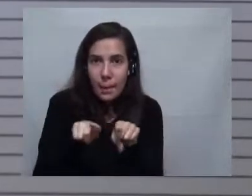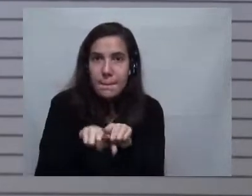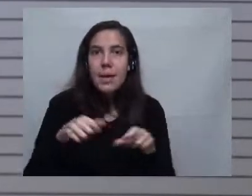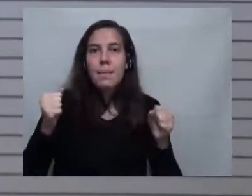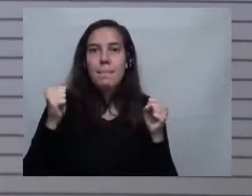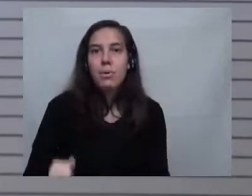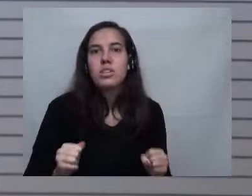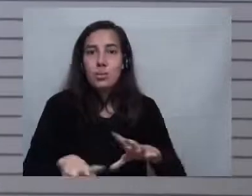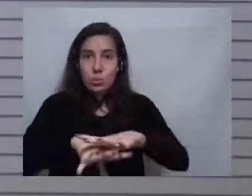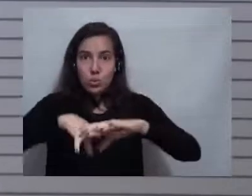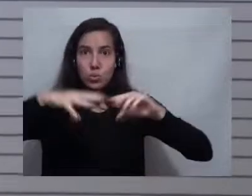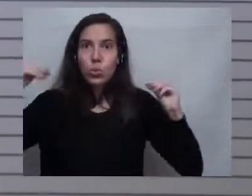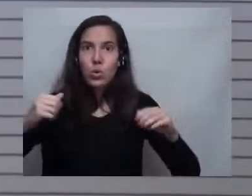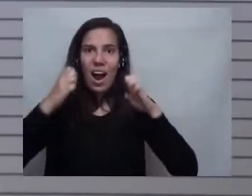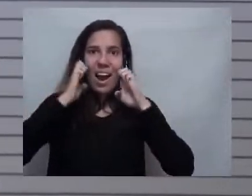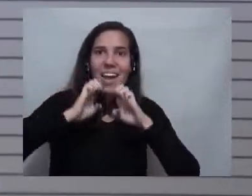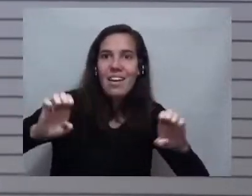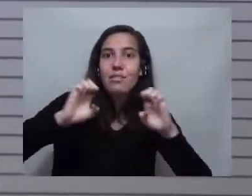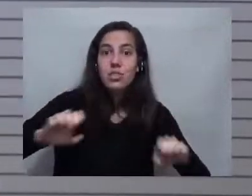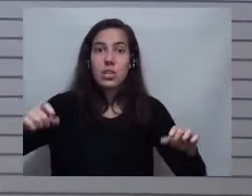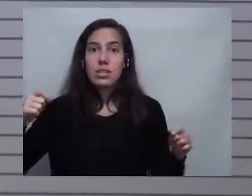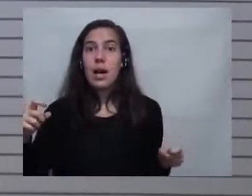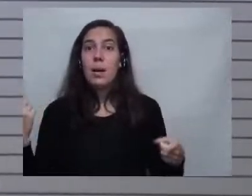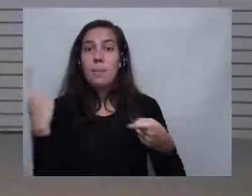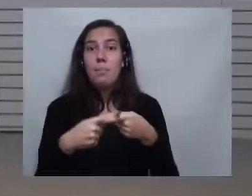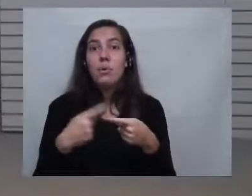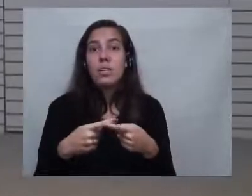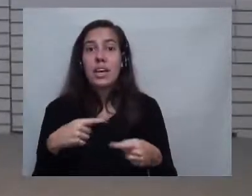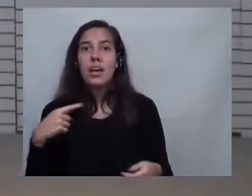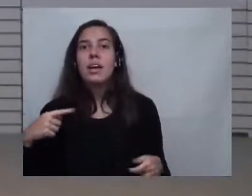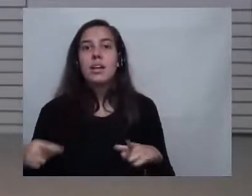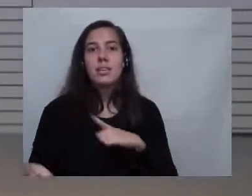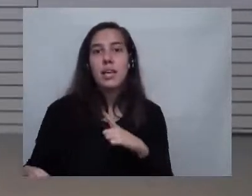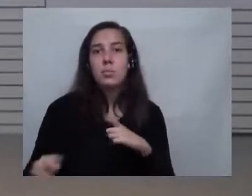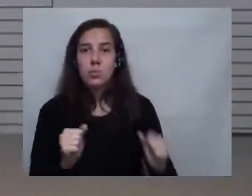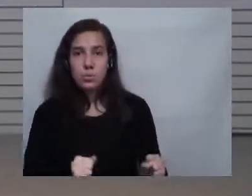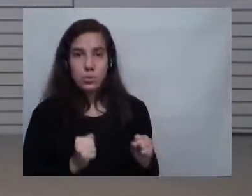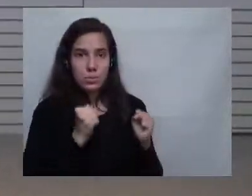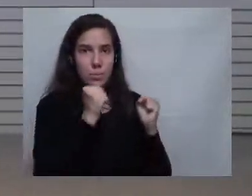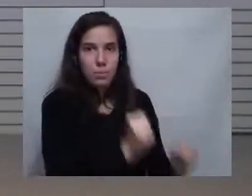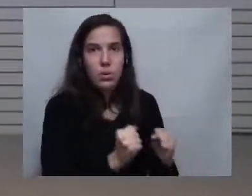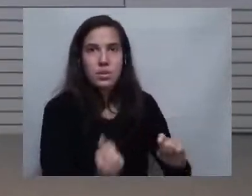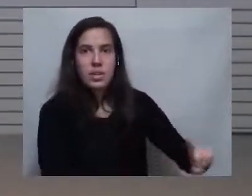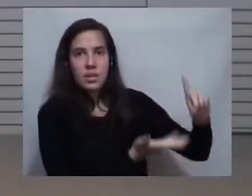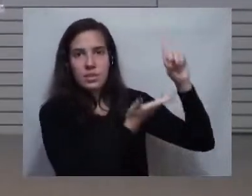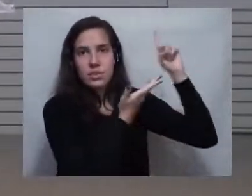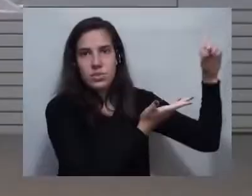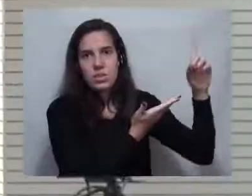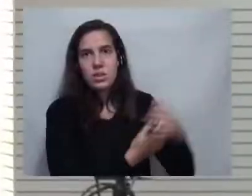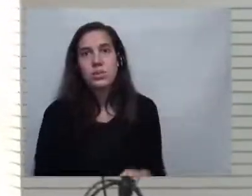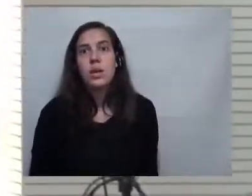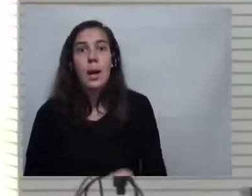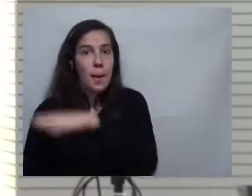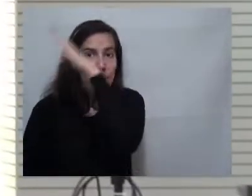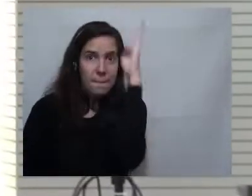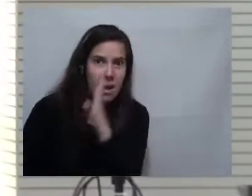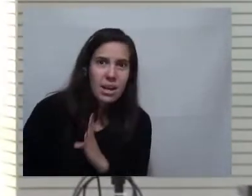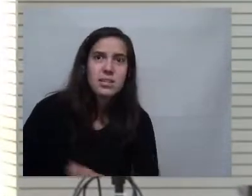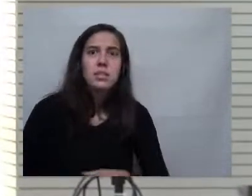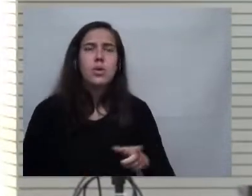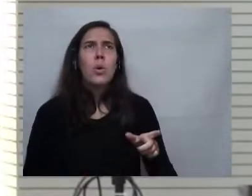é porque não é o contexto social e não é porque o Brasil tem a sua massa Cristã